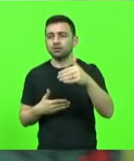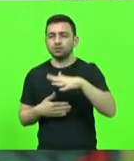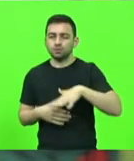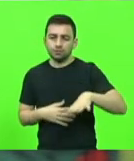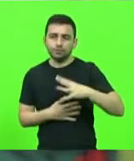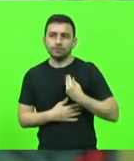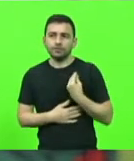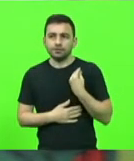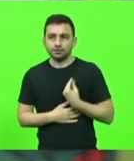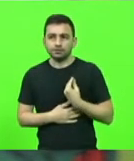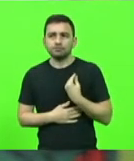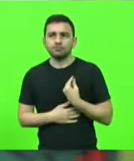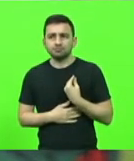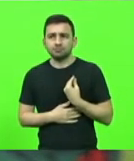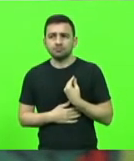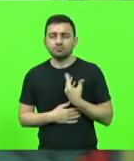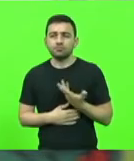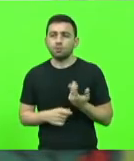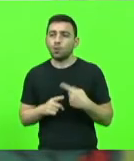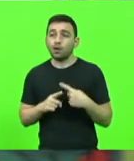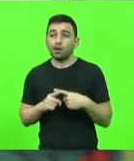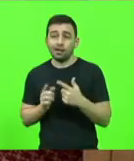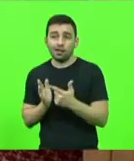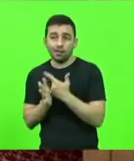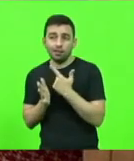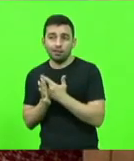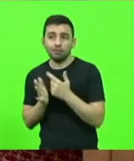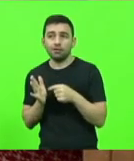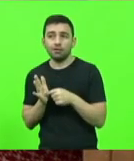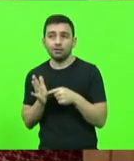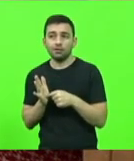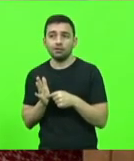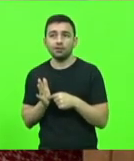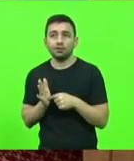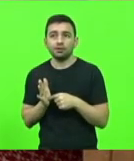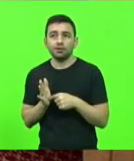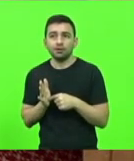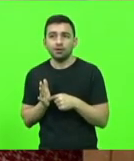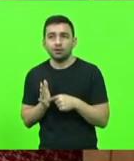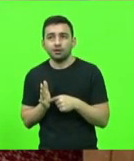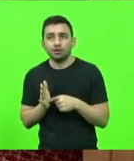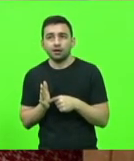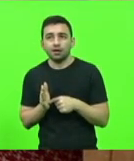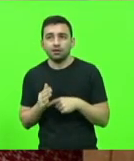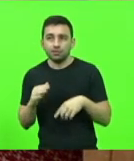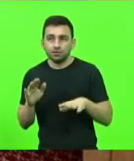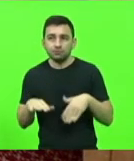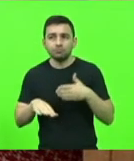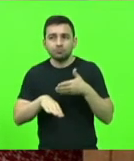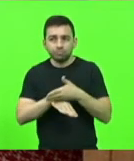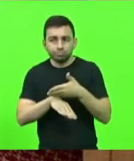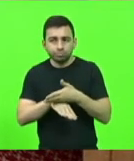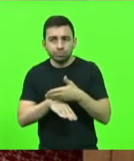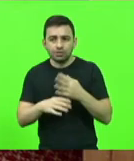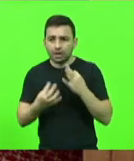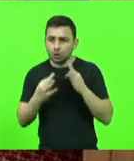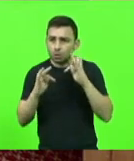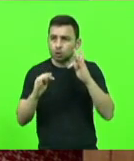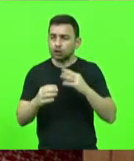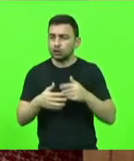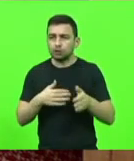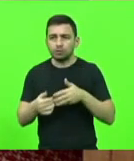nossas vidas e que vai suceder porque livros por mais que nós possamos acessar outros outras tecnologias